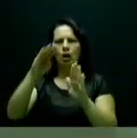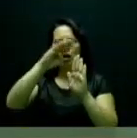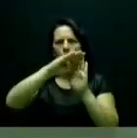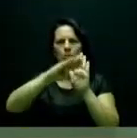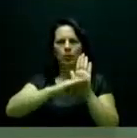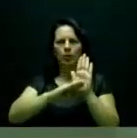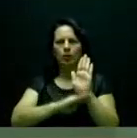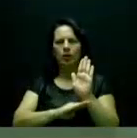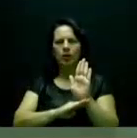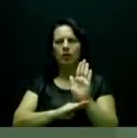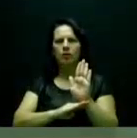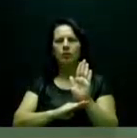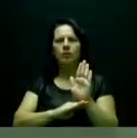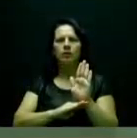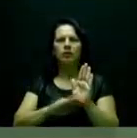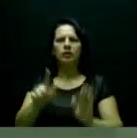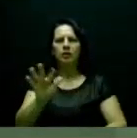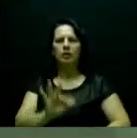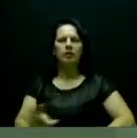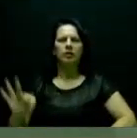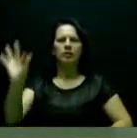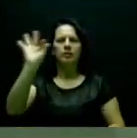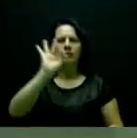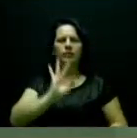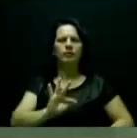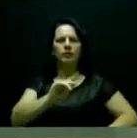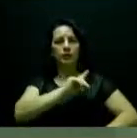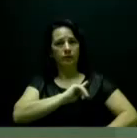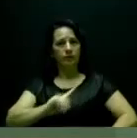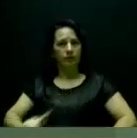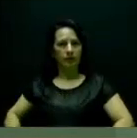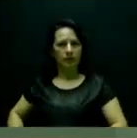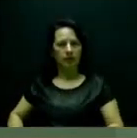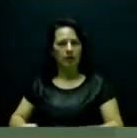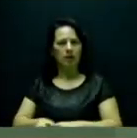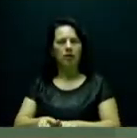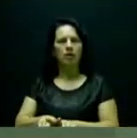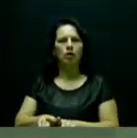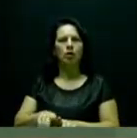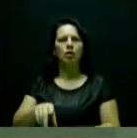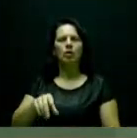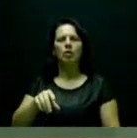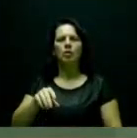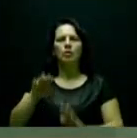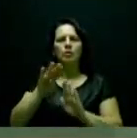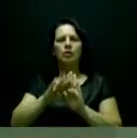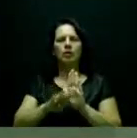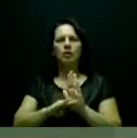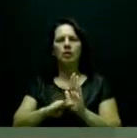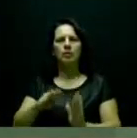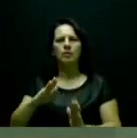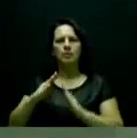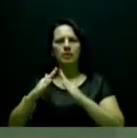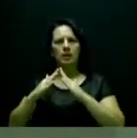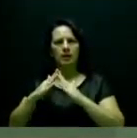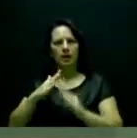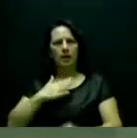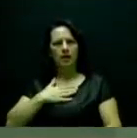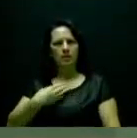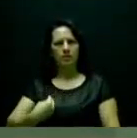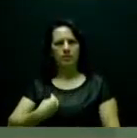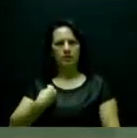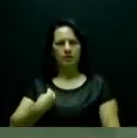governo federal, Minha Casa Minha Vida, que inclusive foi mola propulsora para a reeleição da presidenta Dilma. E o